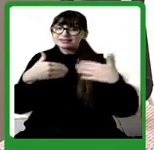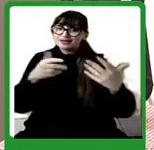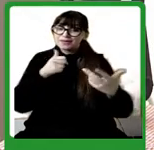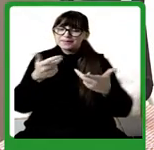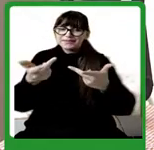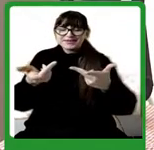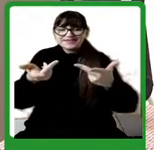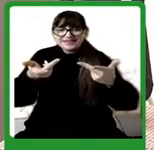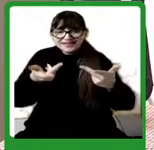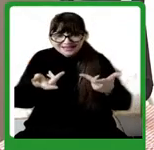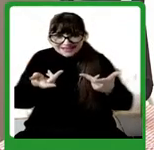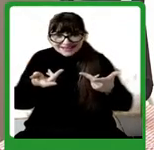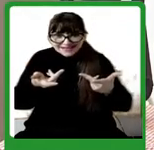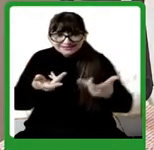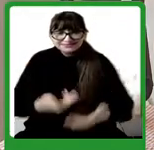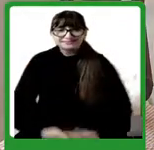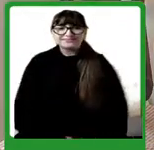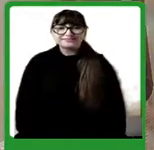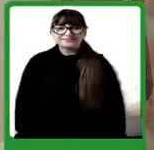bem-vinda.